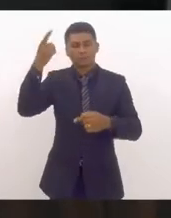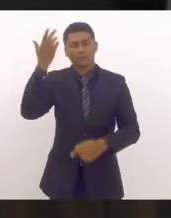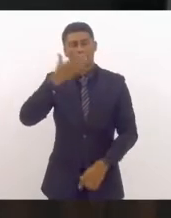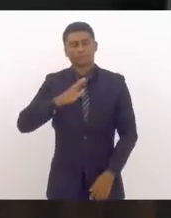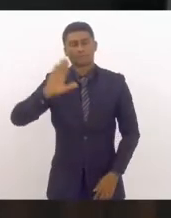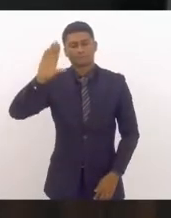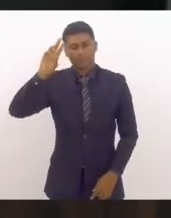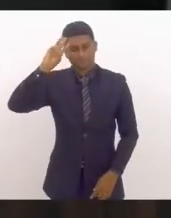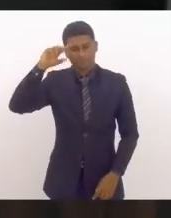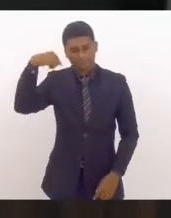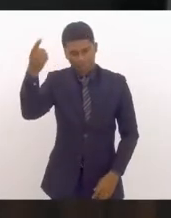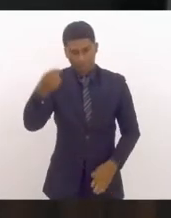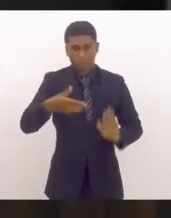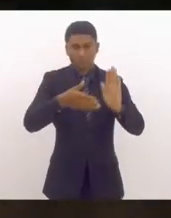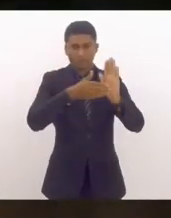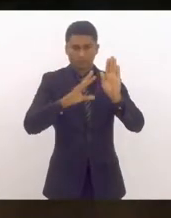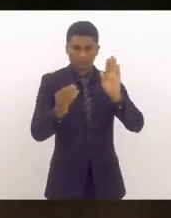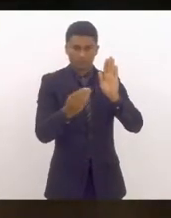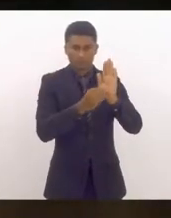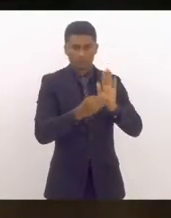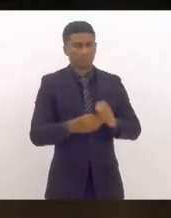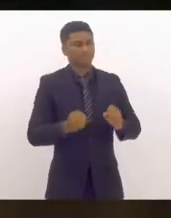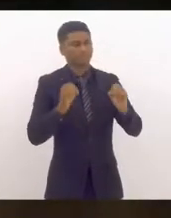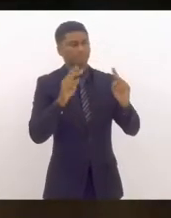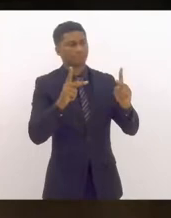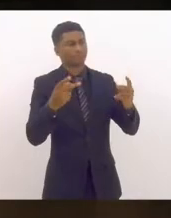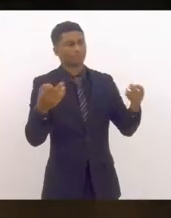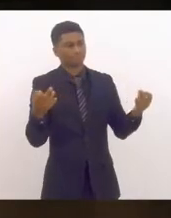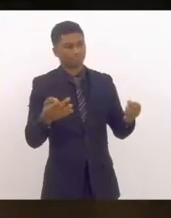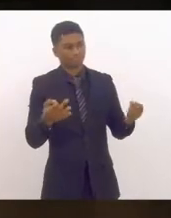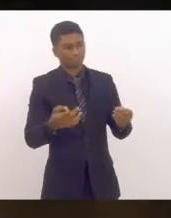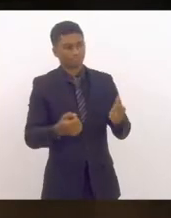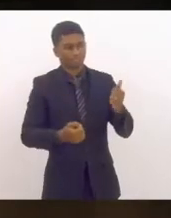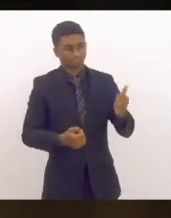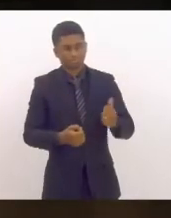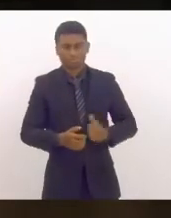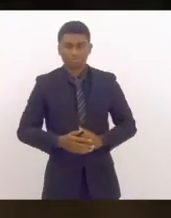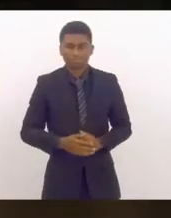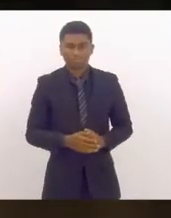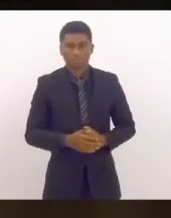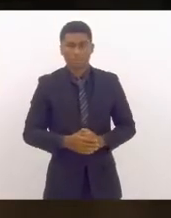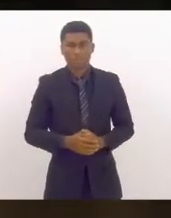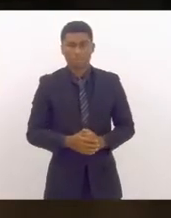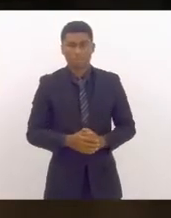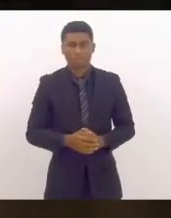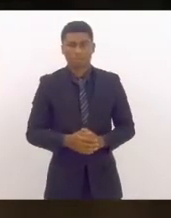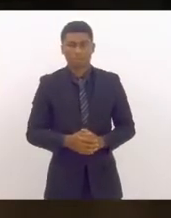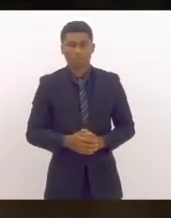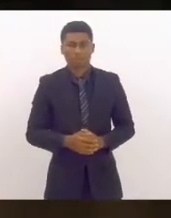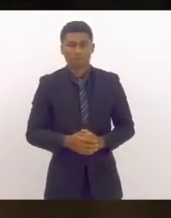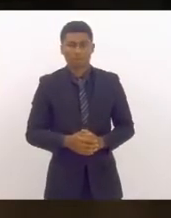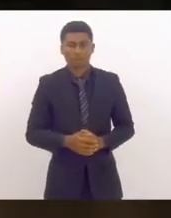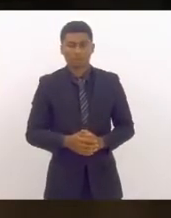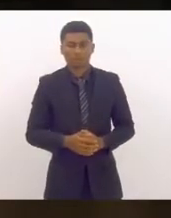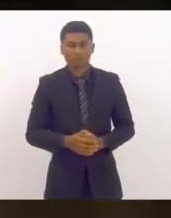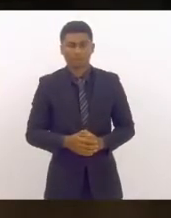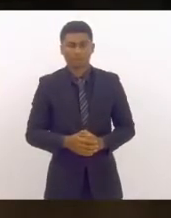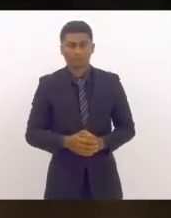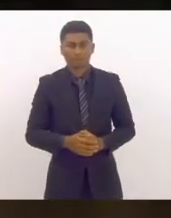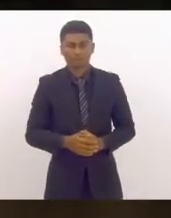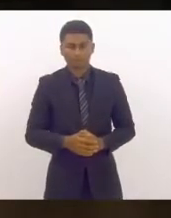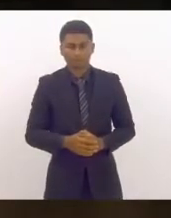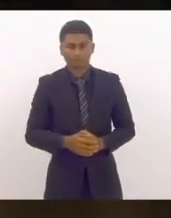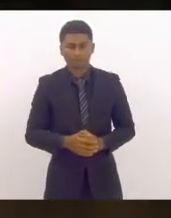terça-feira. Perfeitamente, senhor presidente. Então, assim posto, senhor presidente, eu queria dar uma